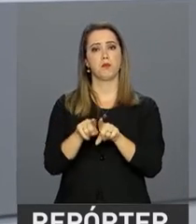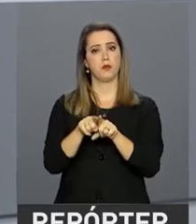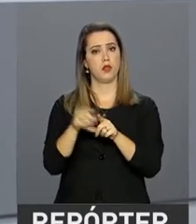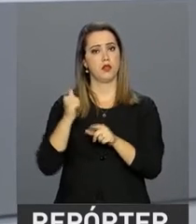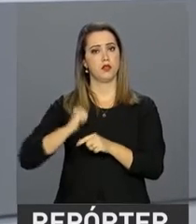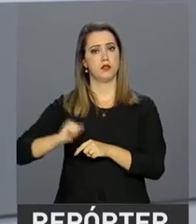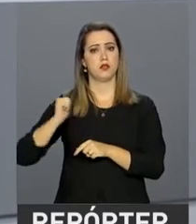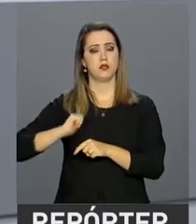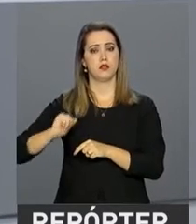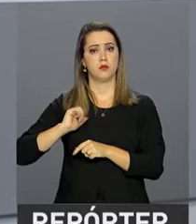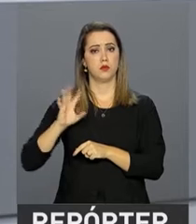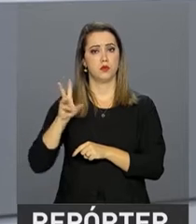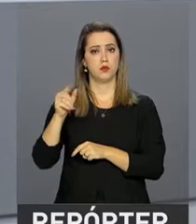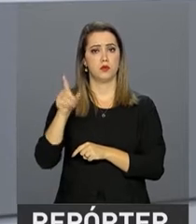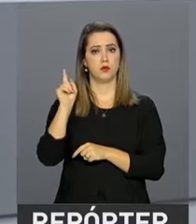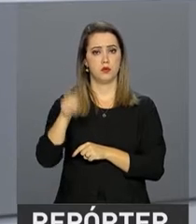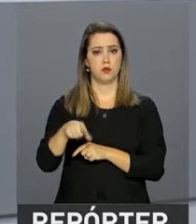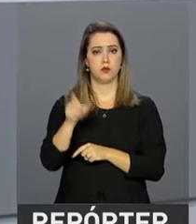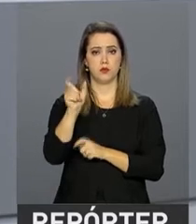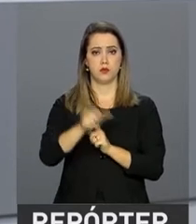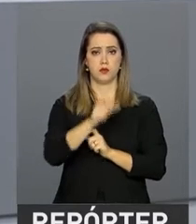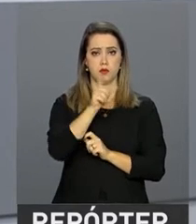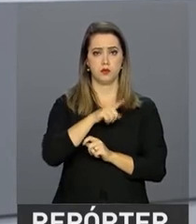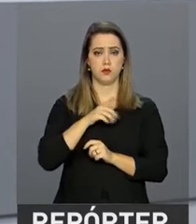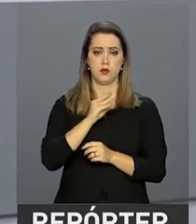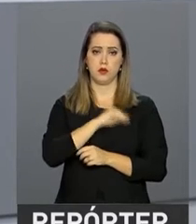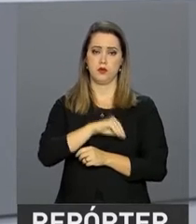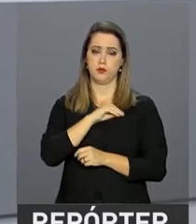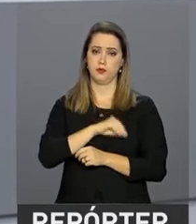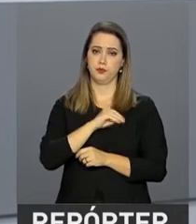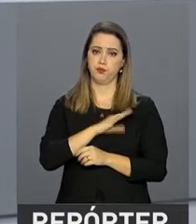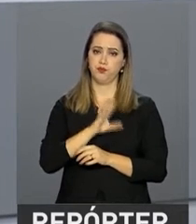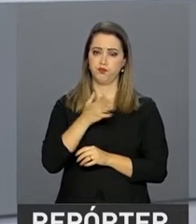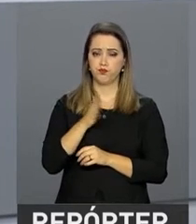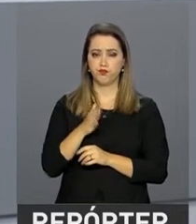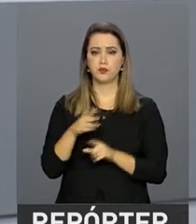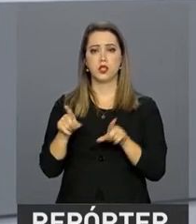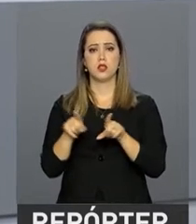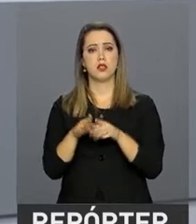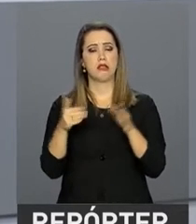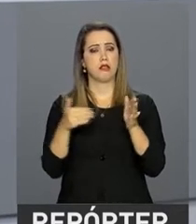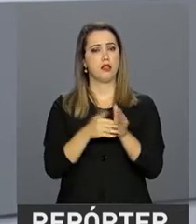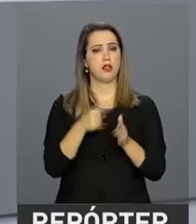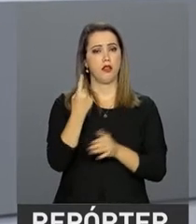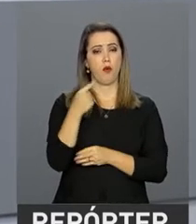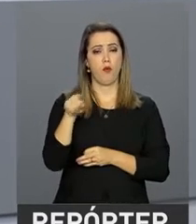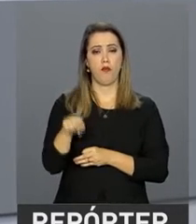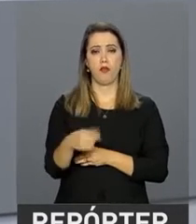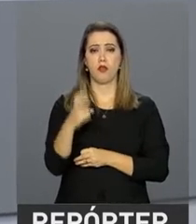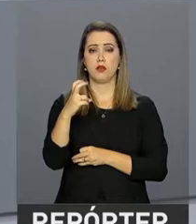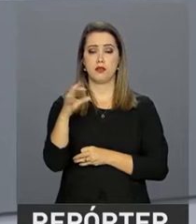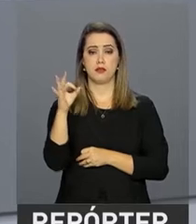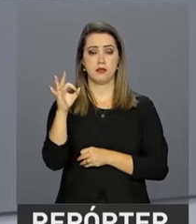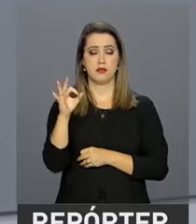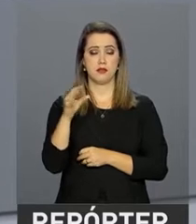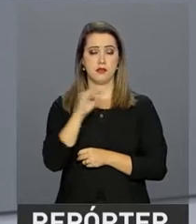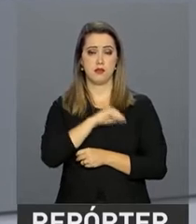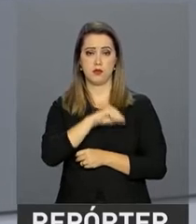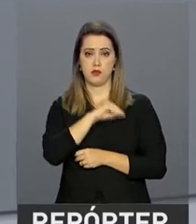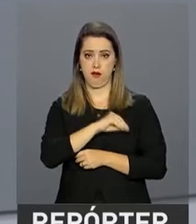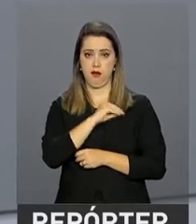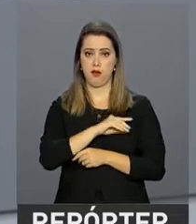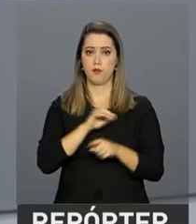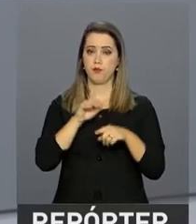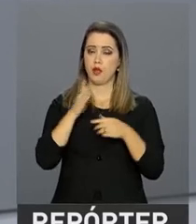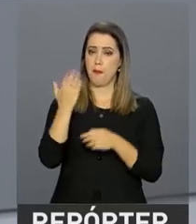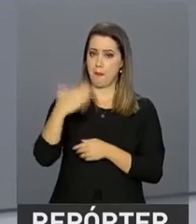bolsas entre integrais são para os candidatos com renda per capita mensal de até um salário mínimo e meio já as bolsas